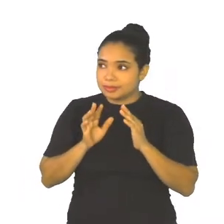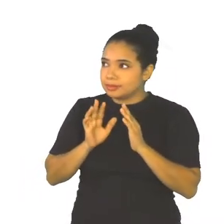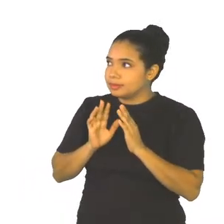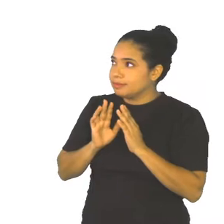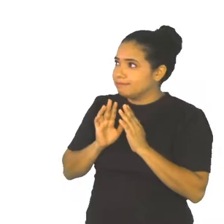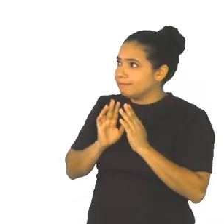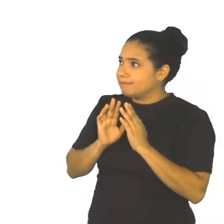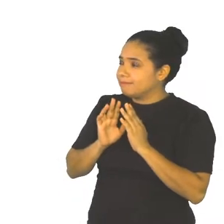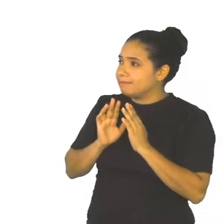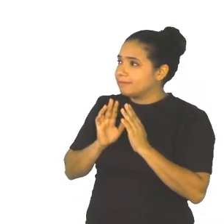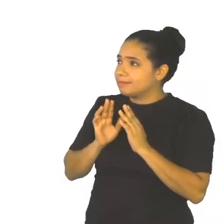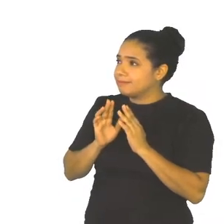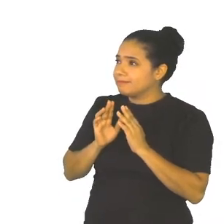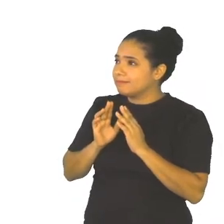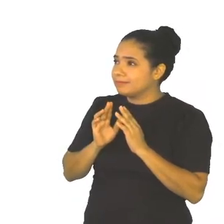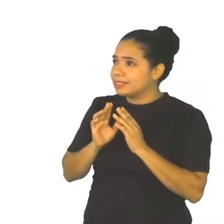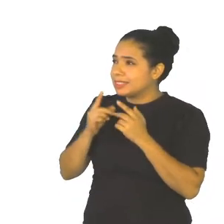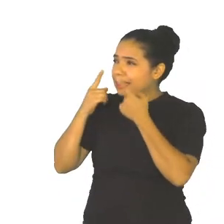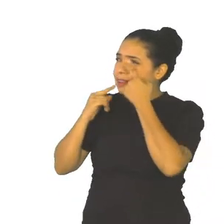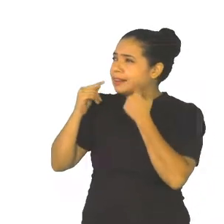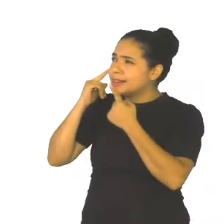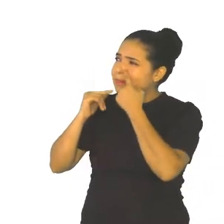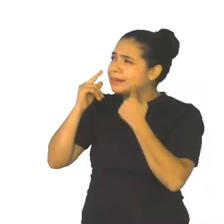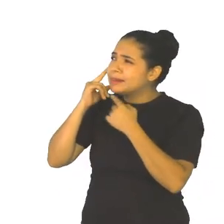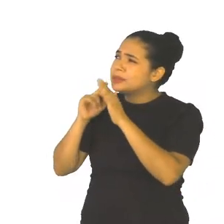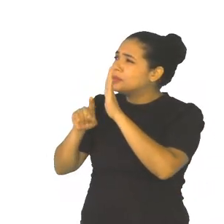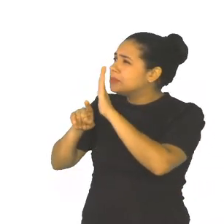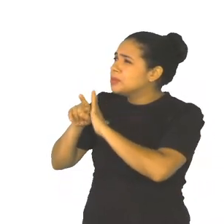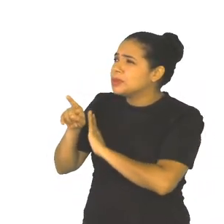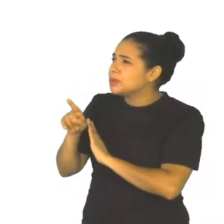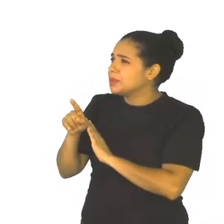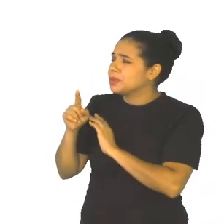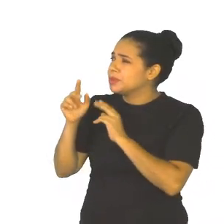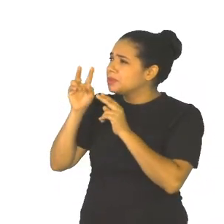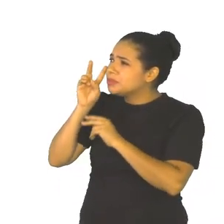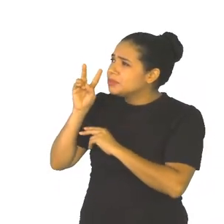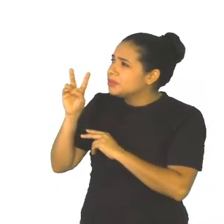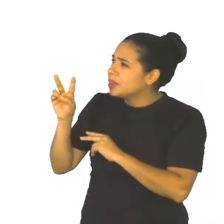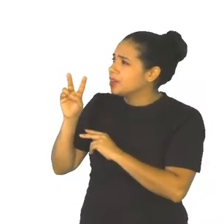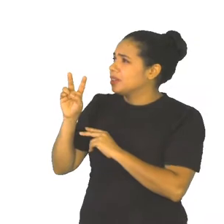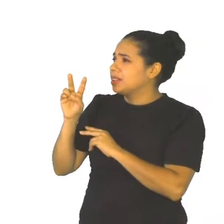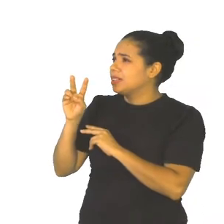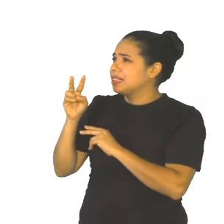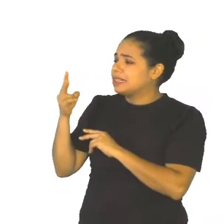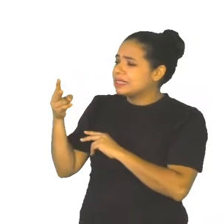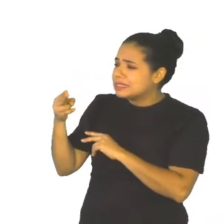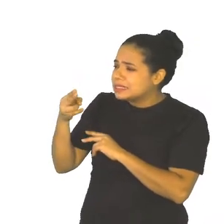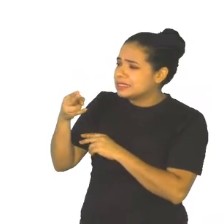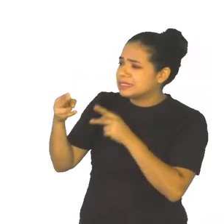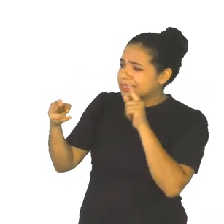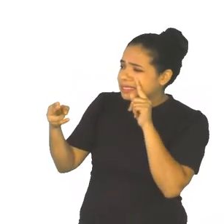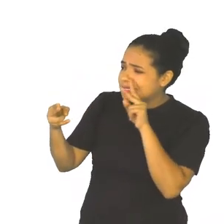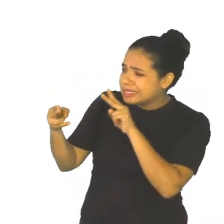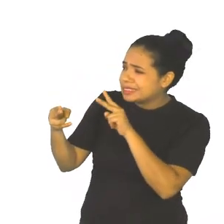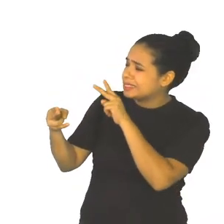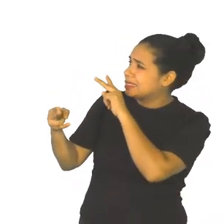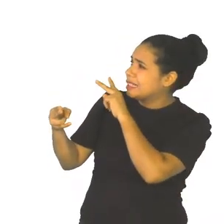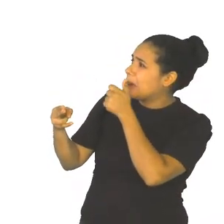submissa, desata o choro perguntando, olhando para a enorme tesoura e para a própria